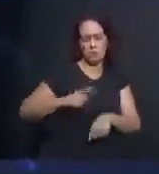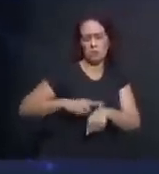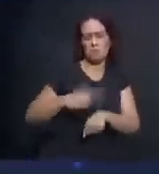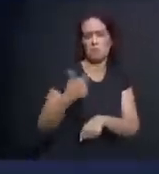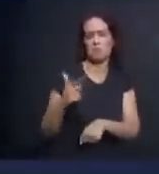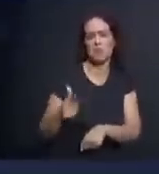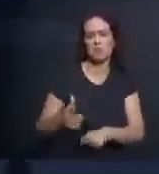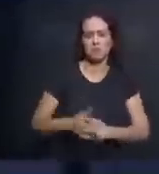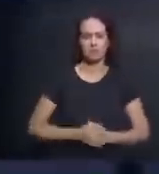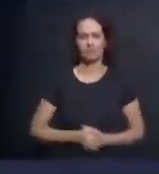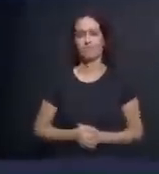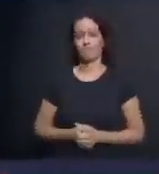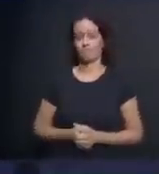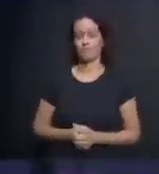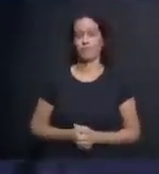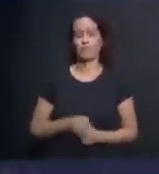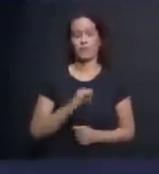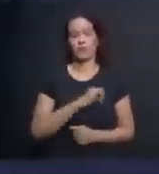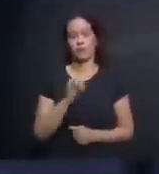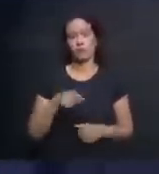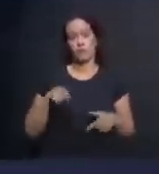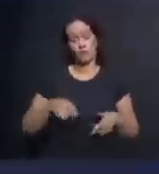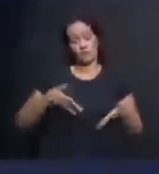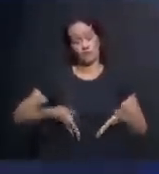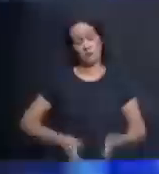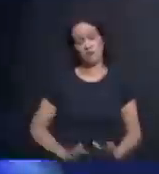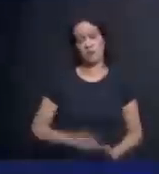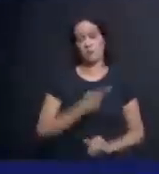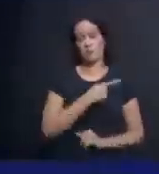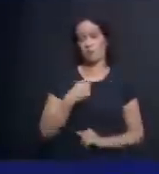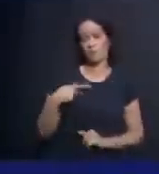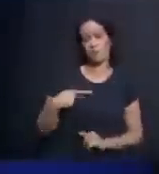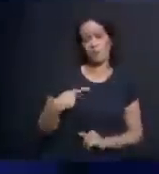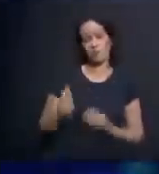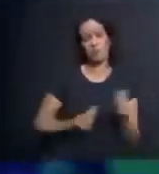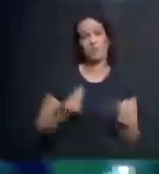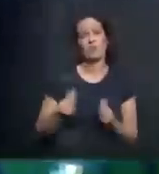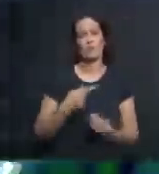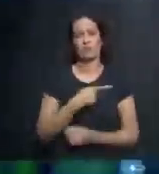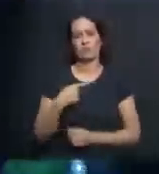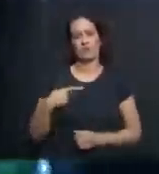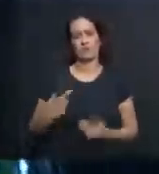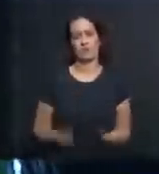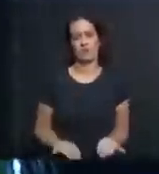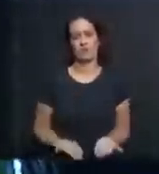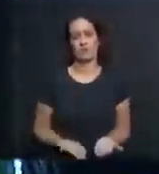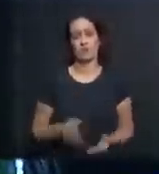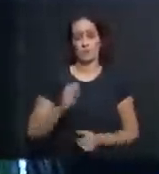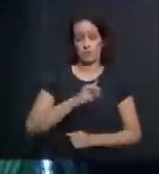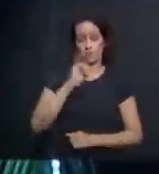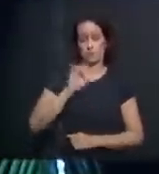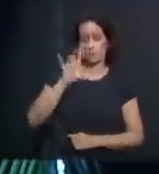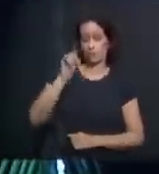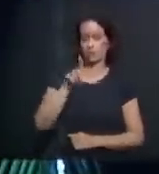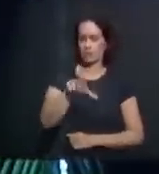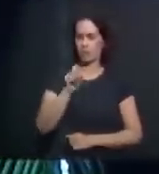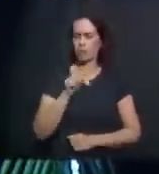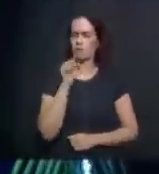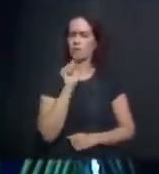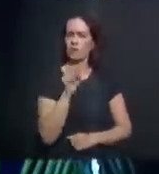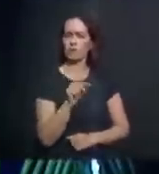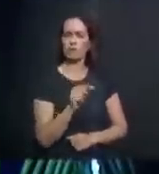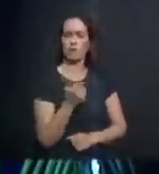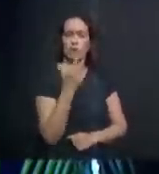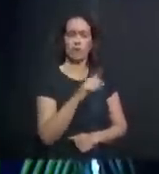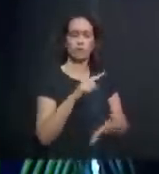Não seja o que você não nasceu para ser, mas não peça desculpa por aquilo que Deus te fez ser. Seja o que você é, com a